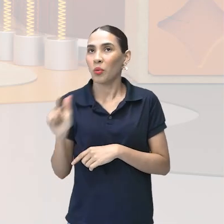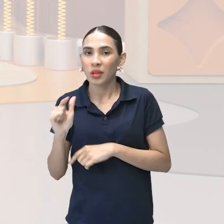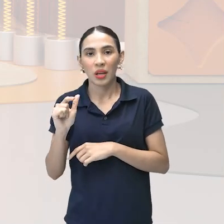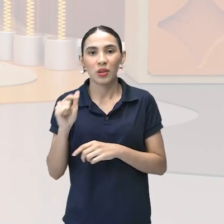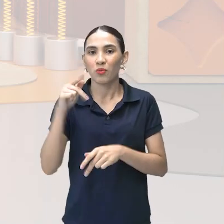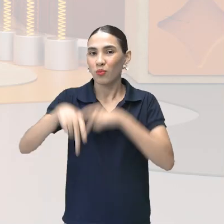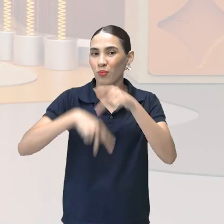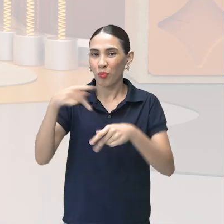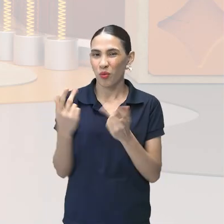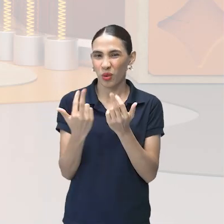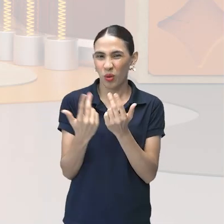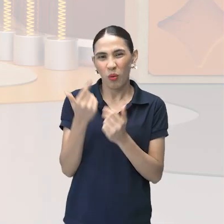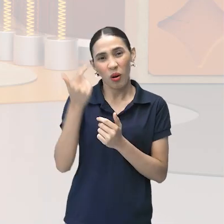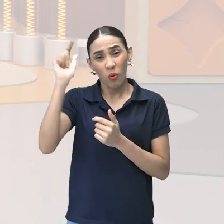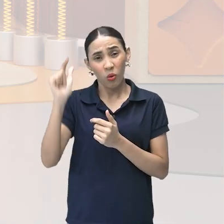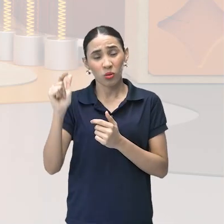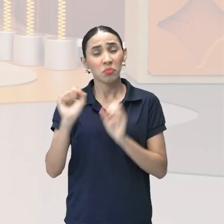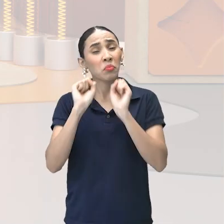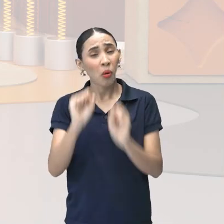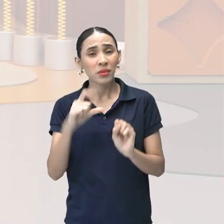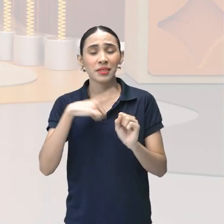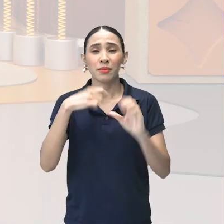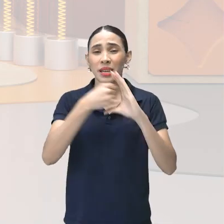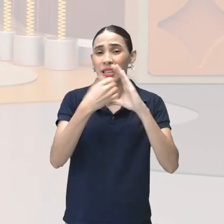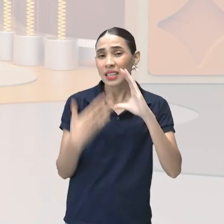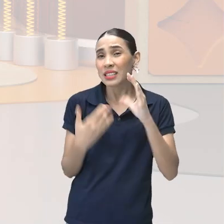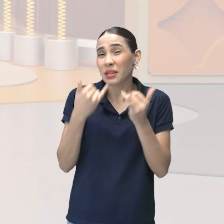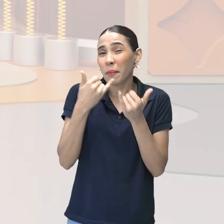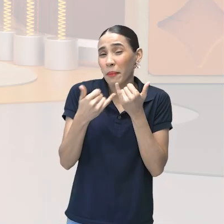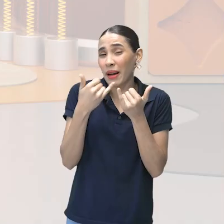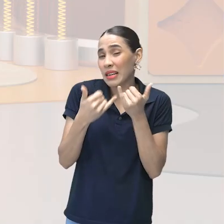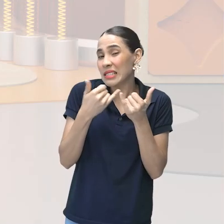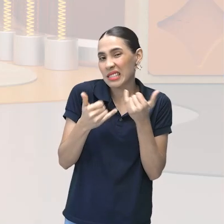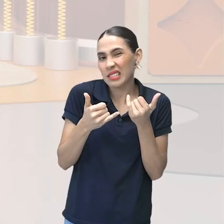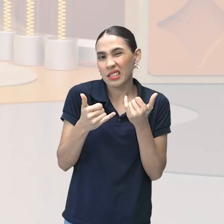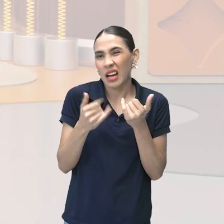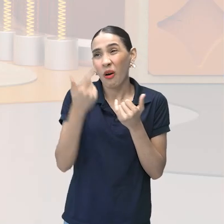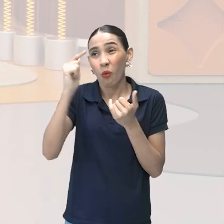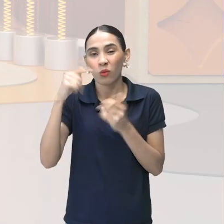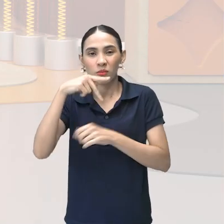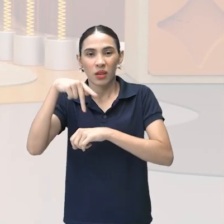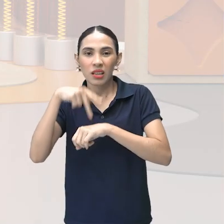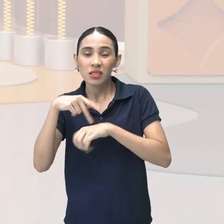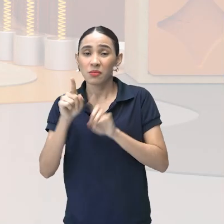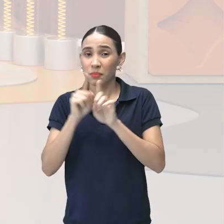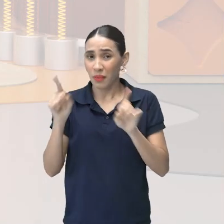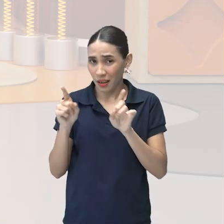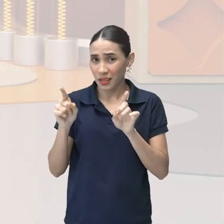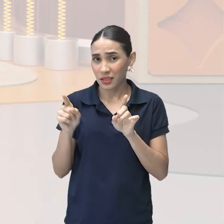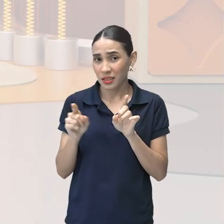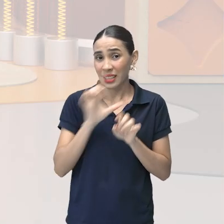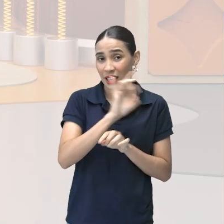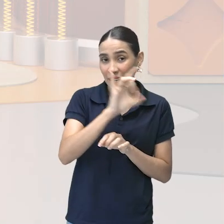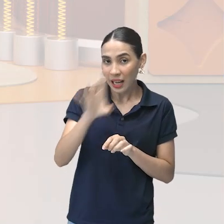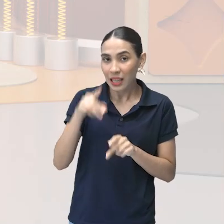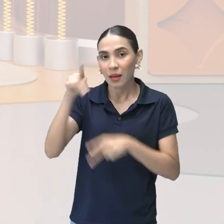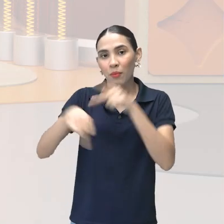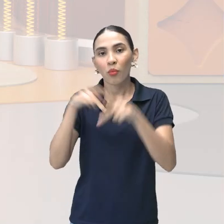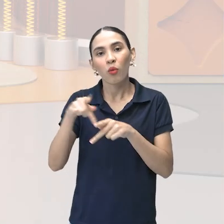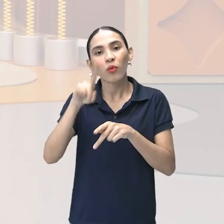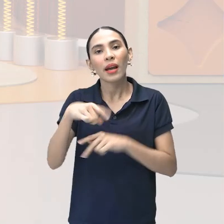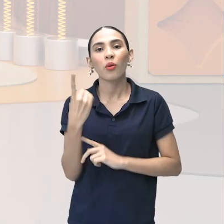uma civilização igual à outra. Ela pode ter um aspecto que se assemelha a outra civilização, né? Mas, assim, cada civilização